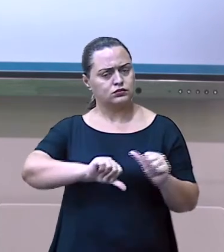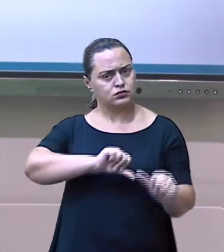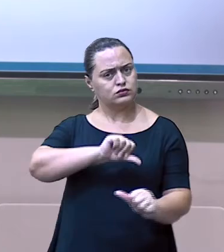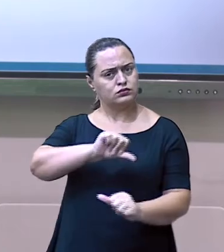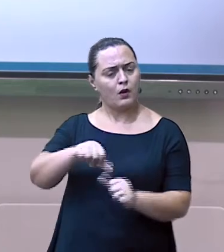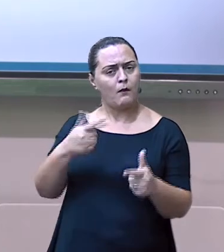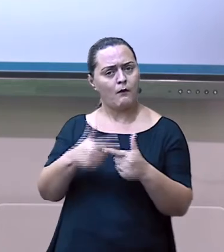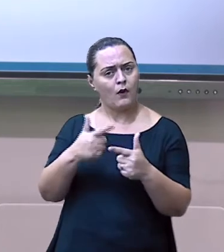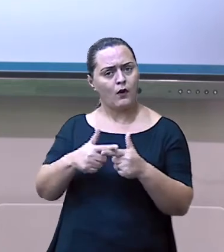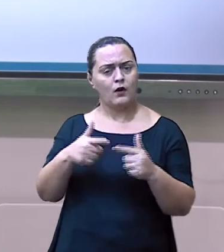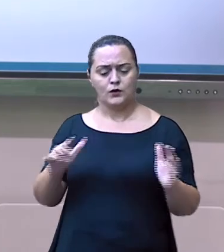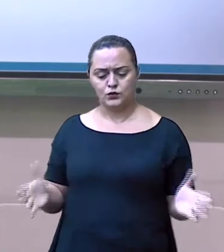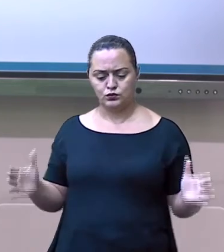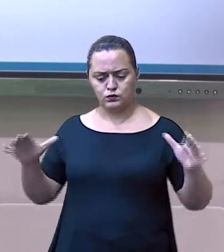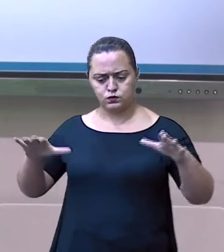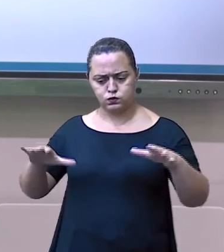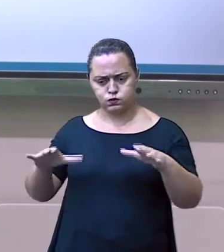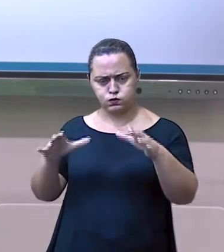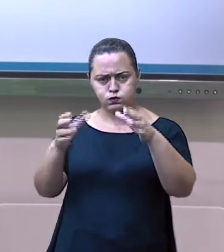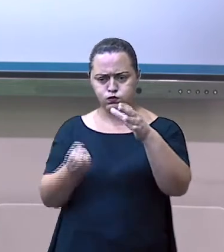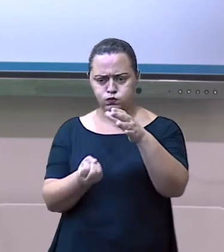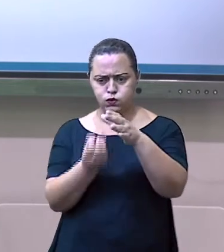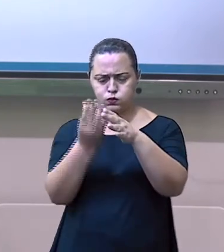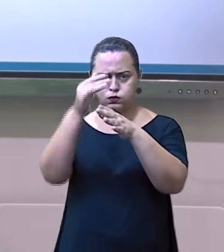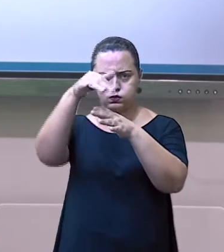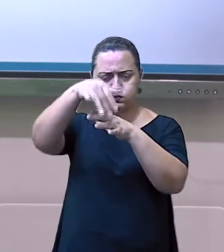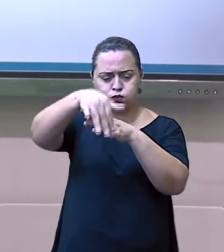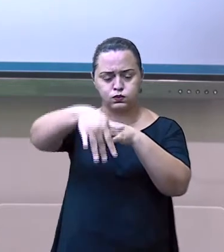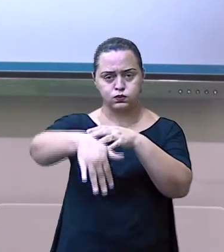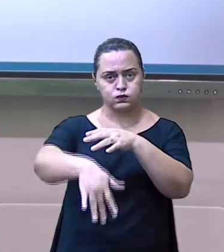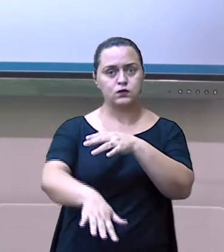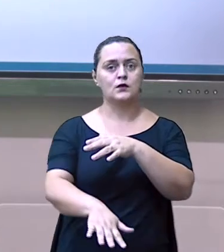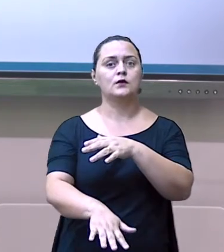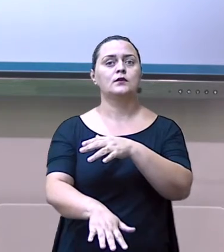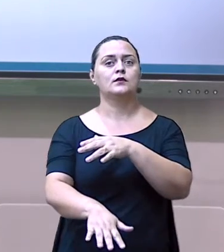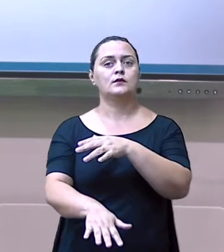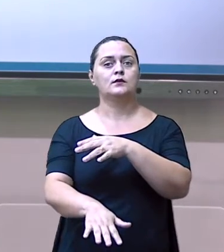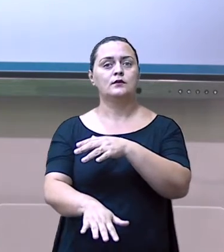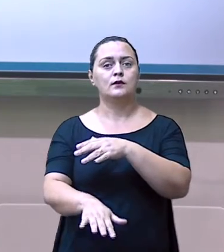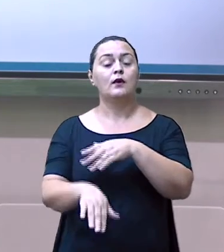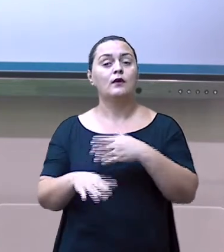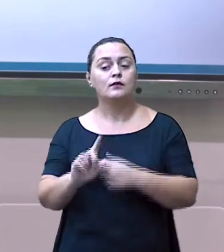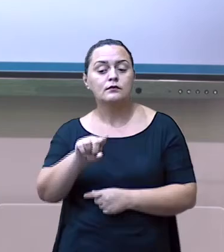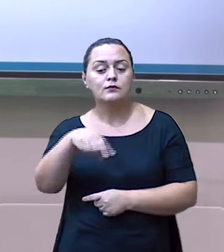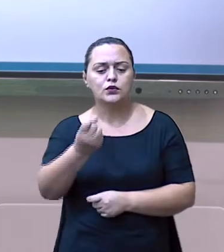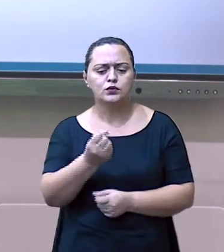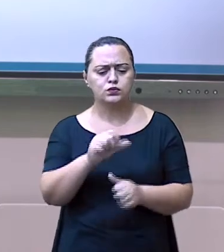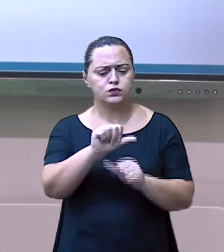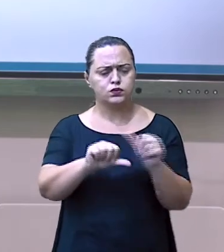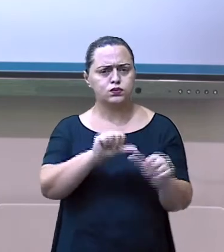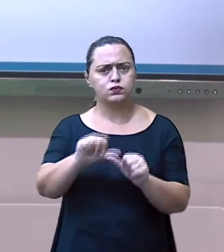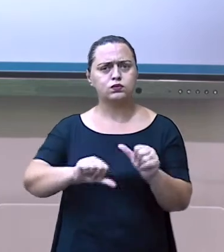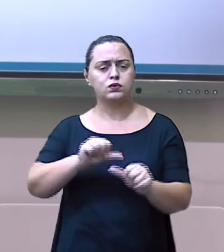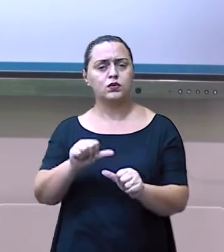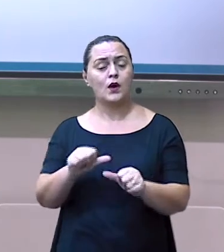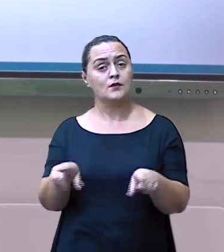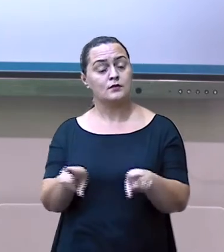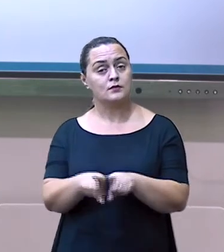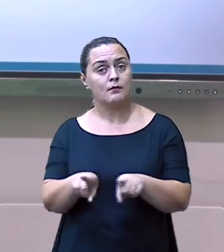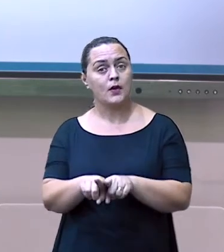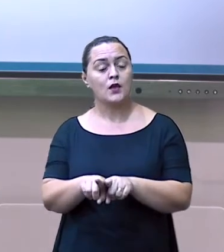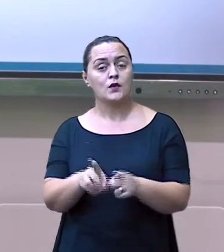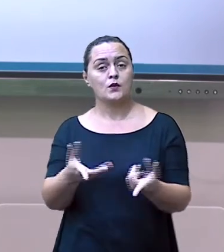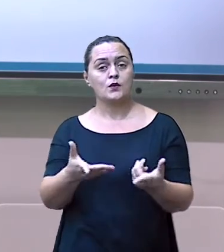o assoalho dos continentes. O ser humano, a atuação do homem